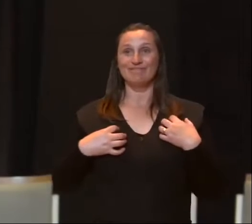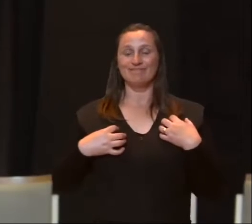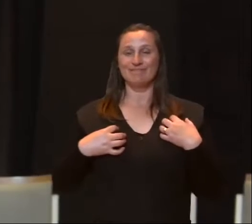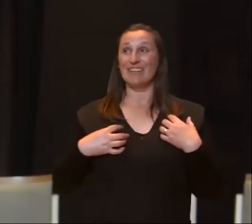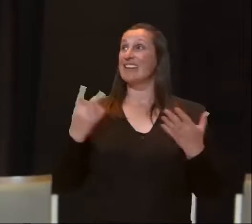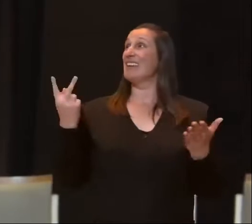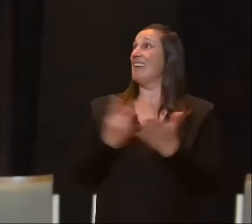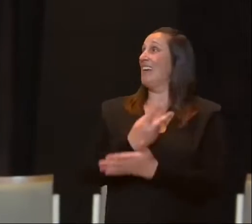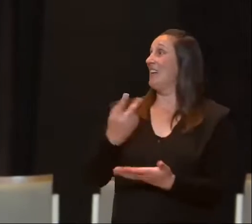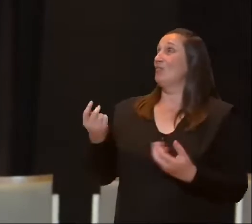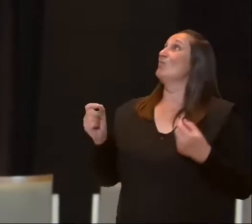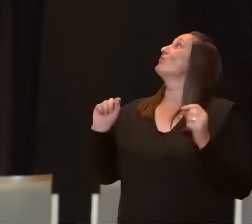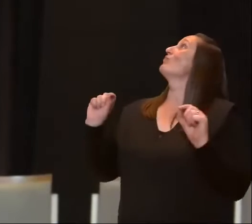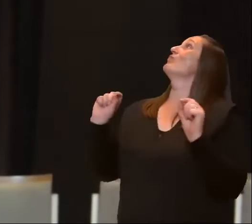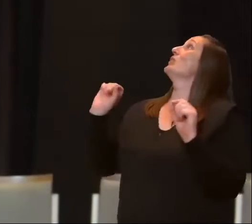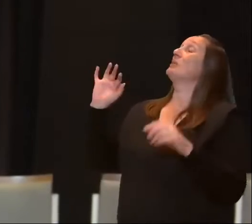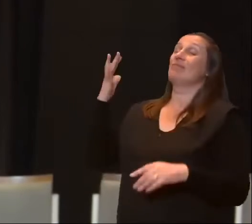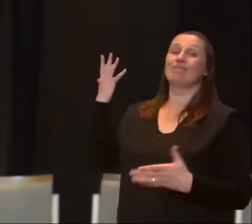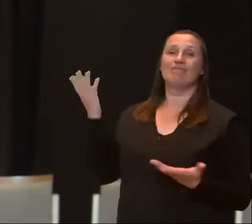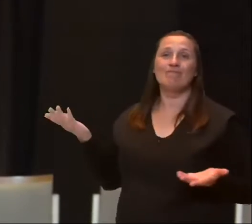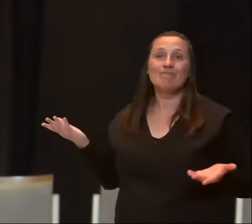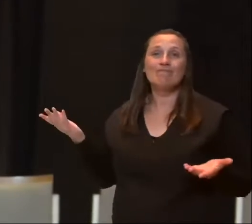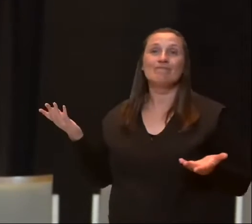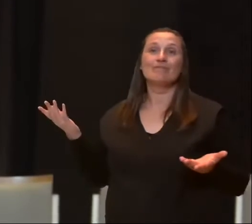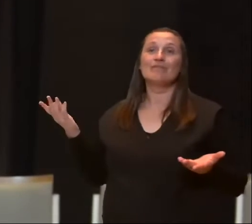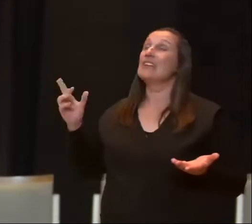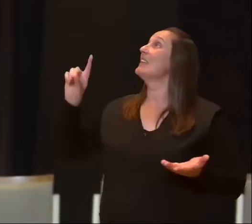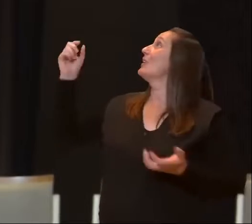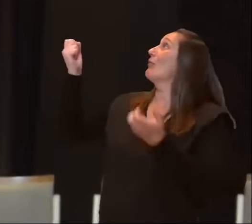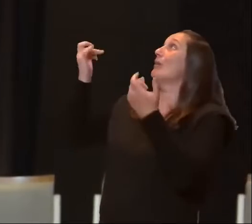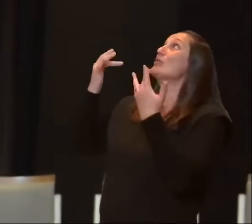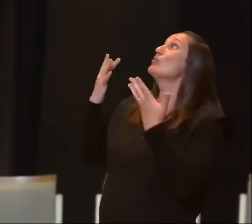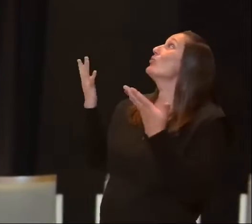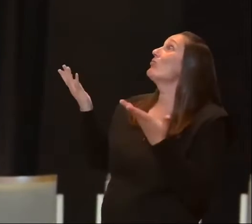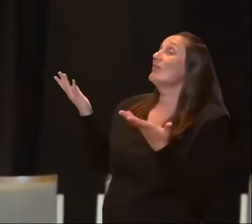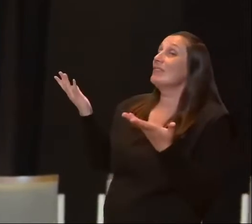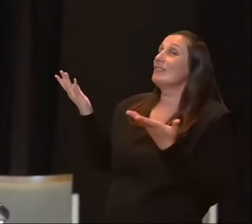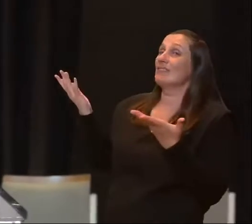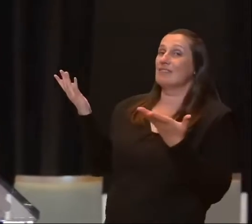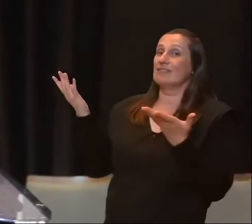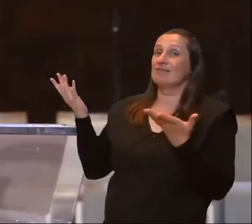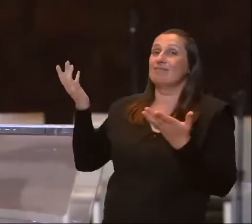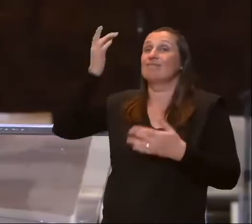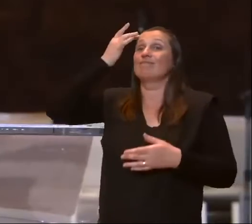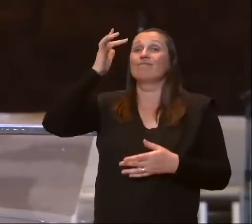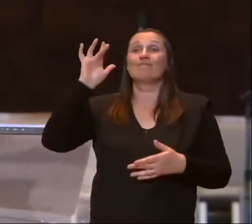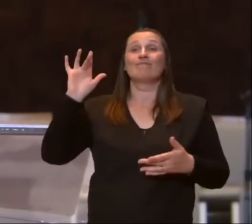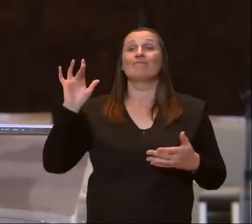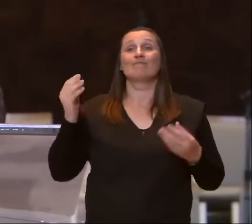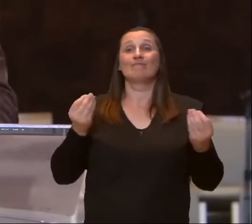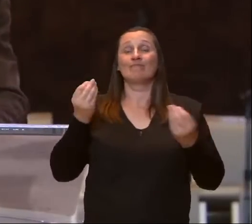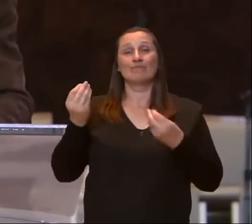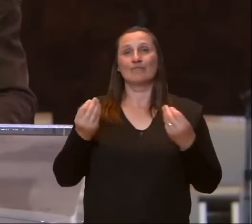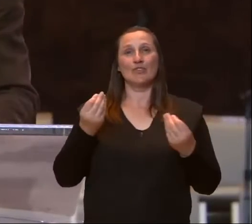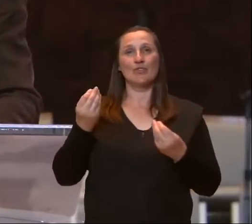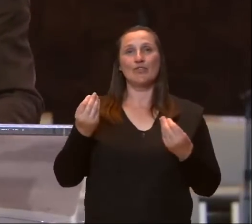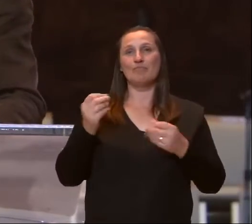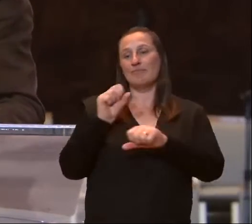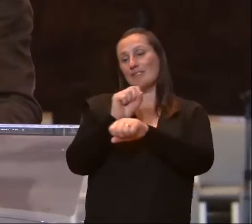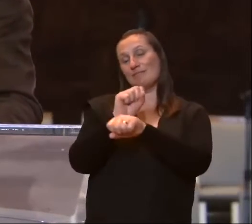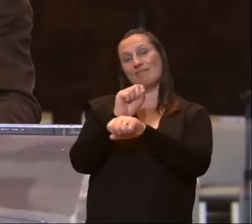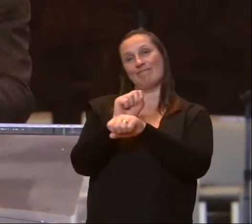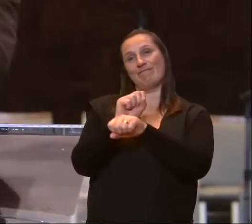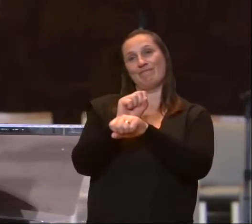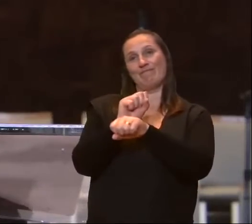deu errado? O que está acontecendo? Por que Deus não me abençoa? Eu não sei como